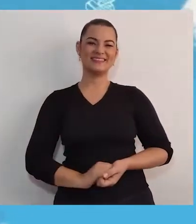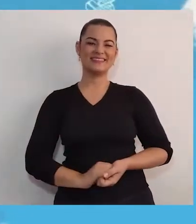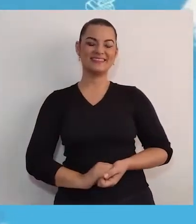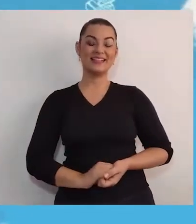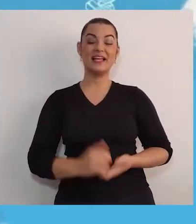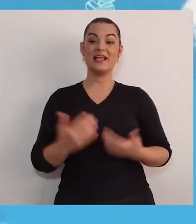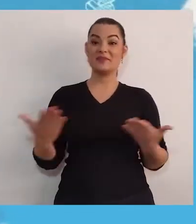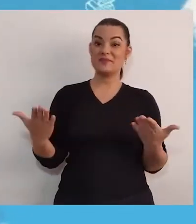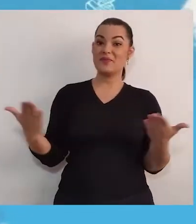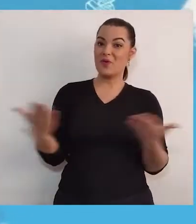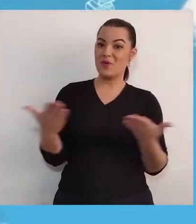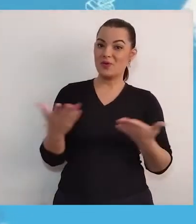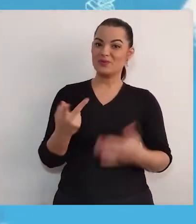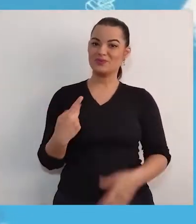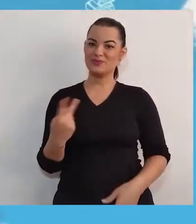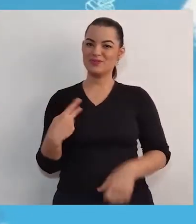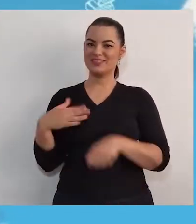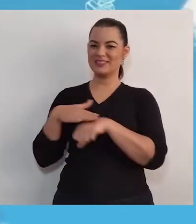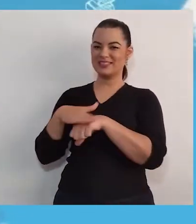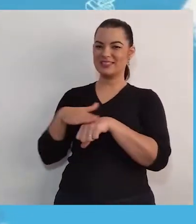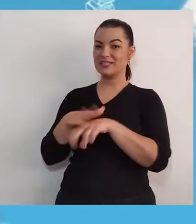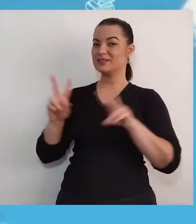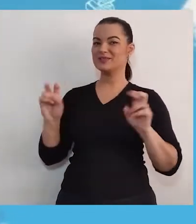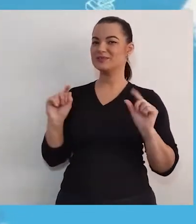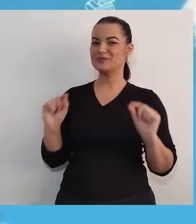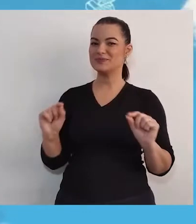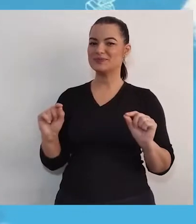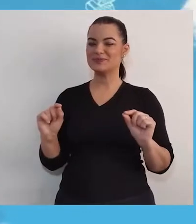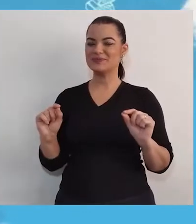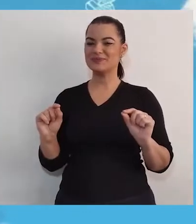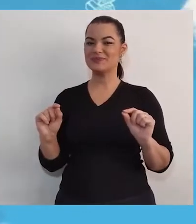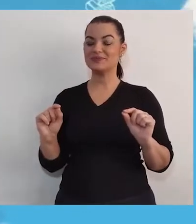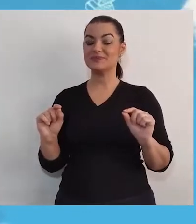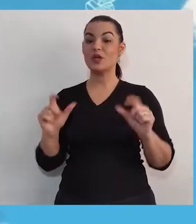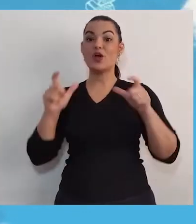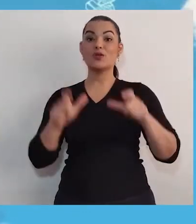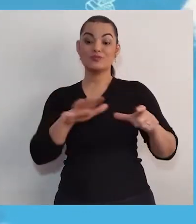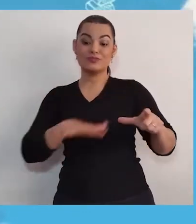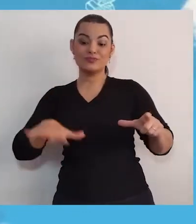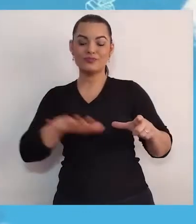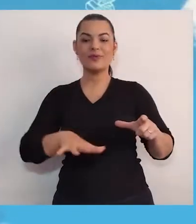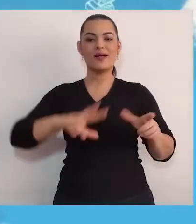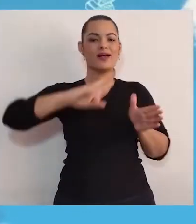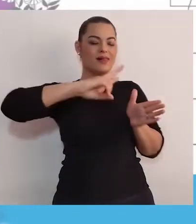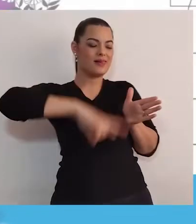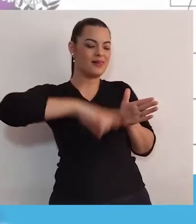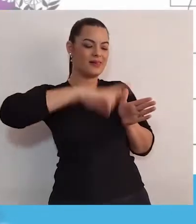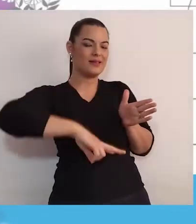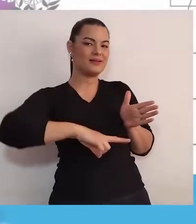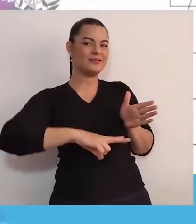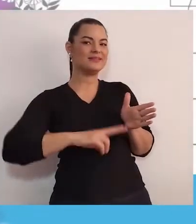Letras. E no programa de hoje, nós vamos falar sobre os espaços de leitura.